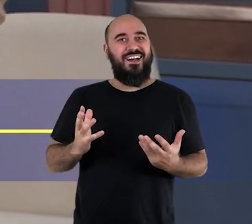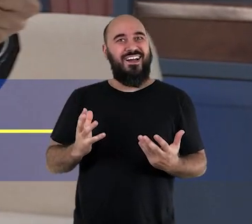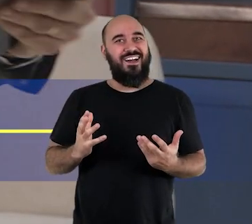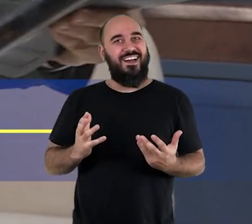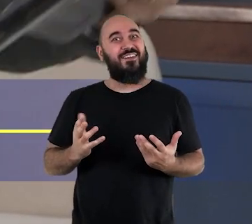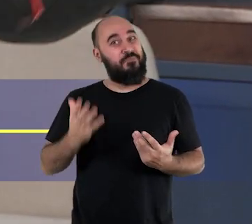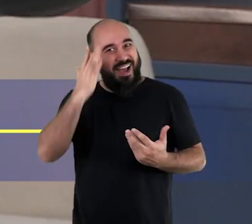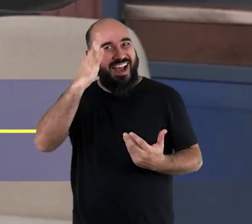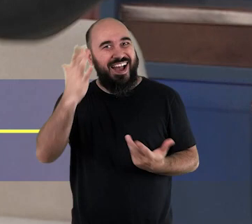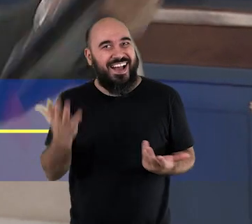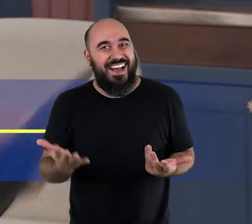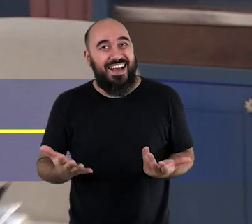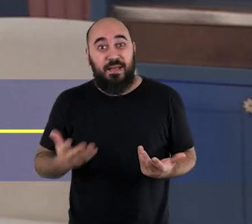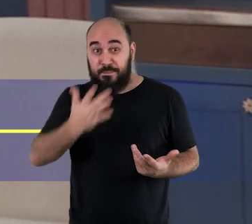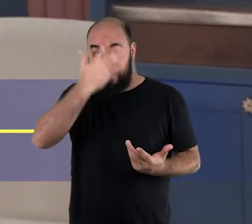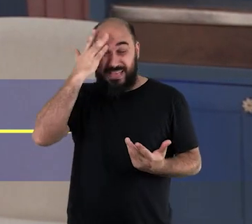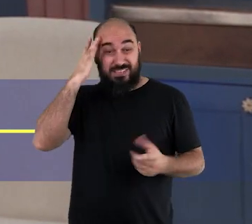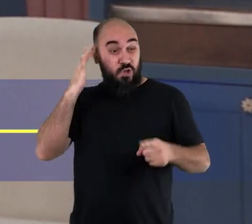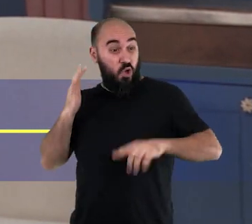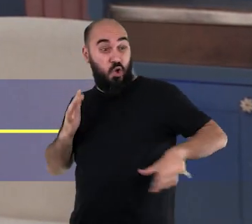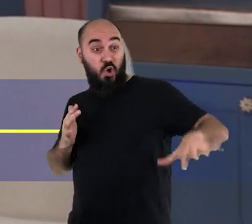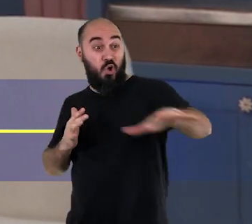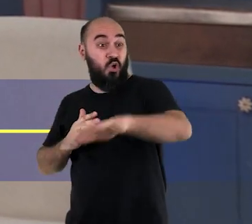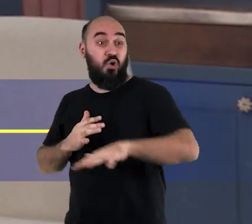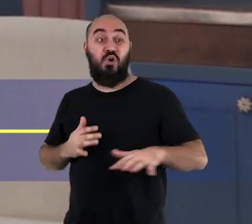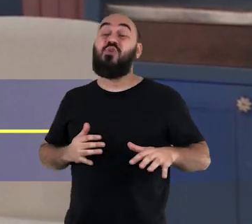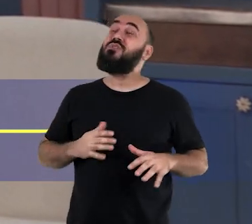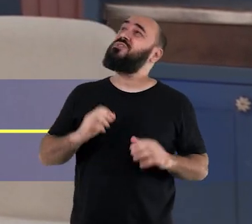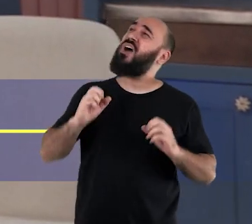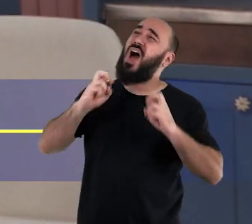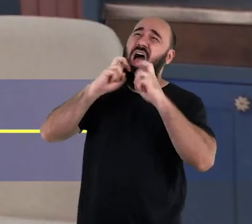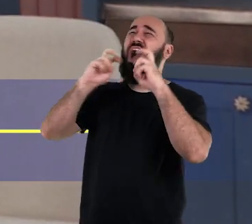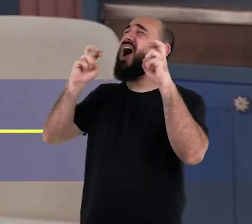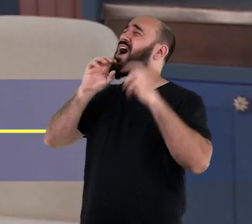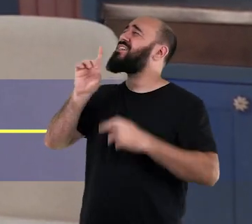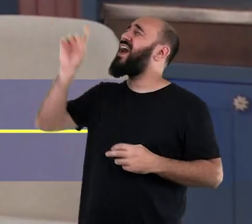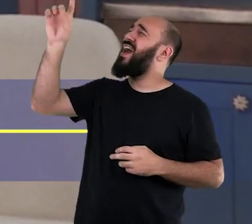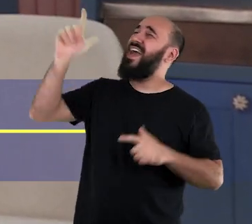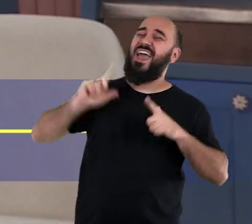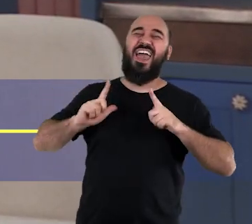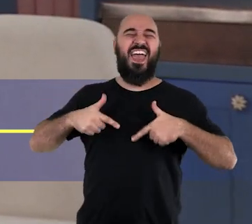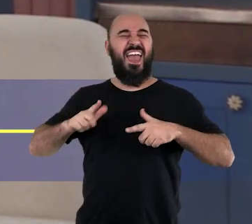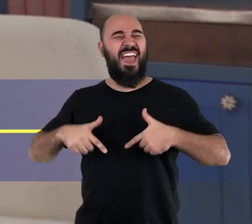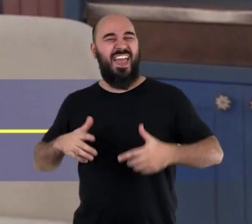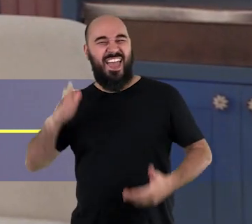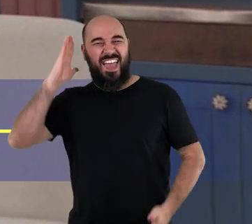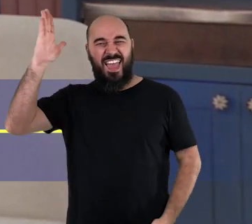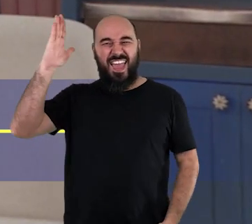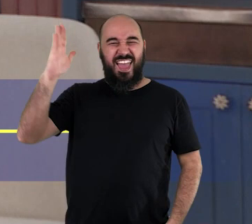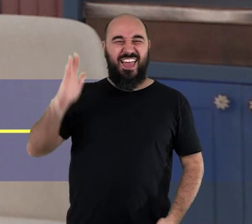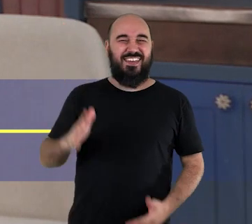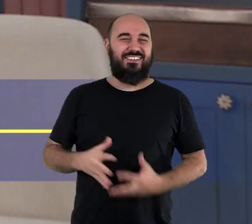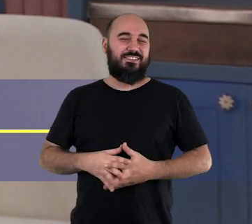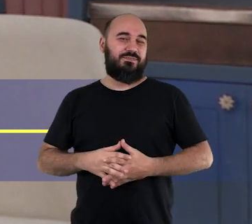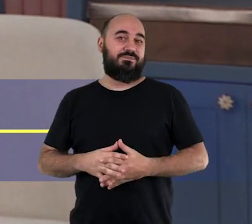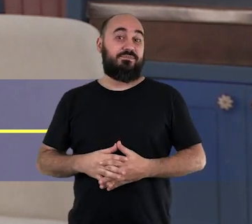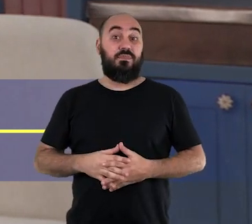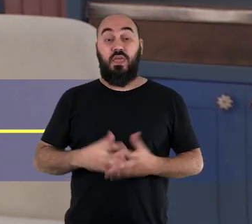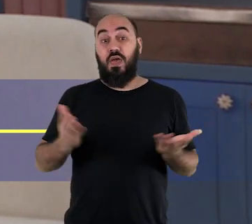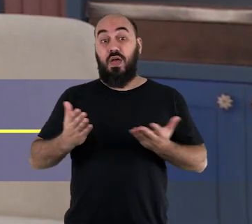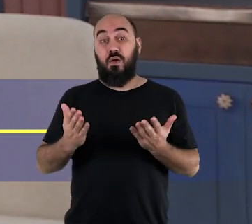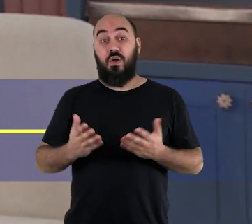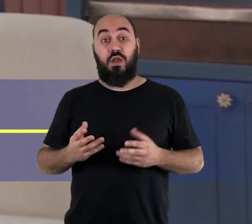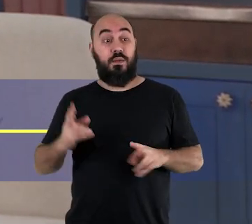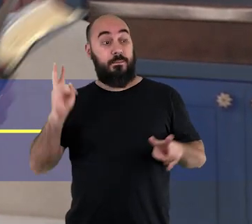multidão responde e clama que só o Senhor é Deus. E em seguida Elias disse assim: agora prendam todos esses